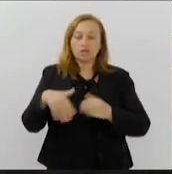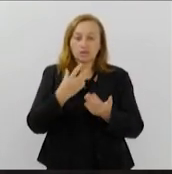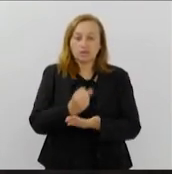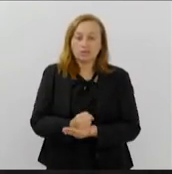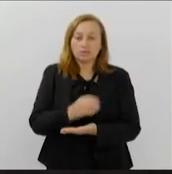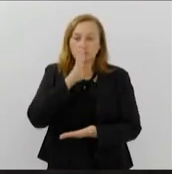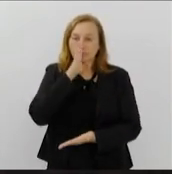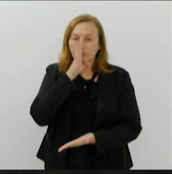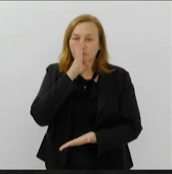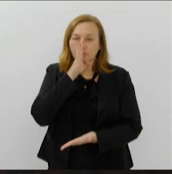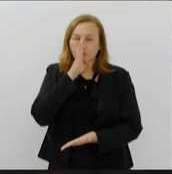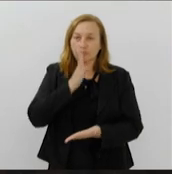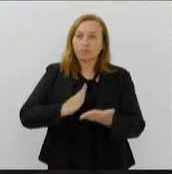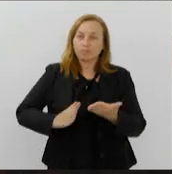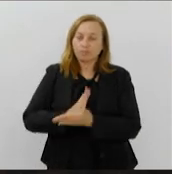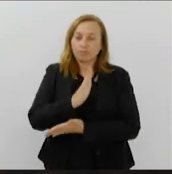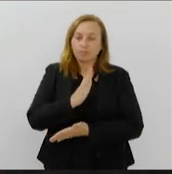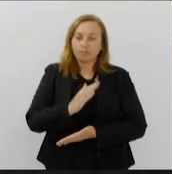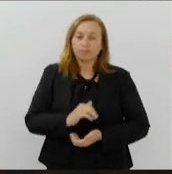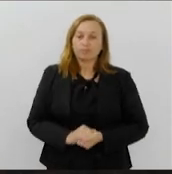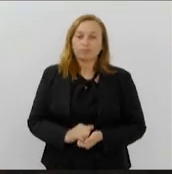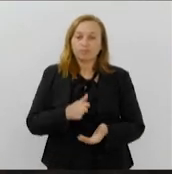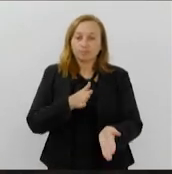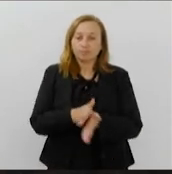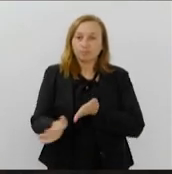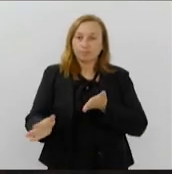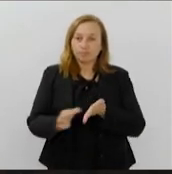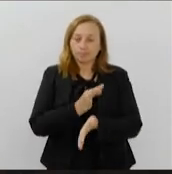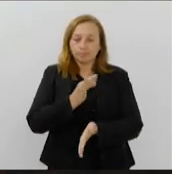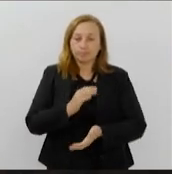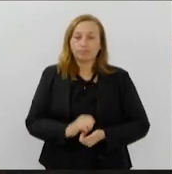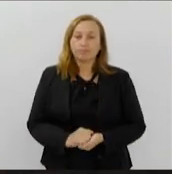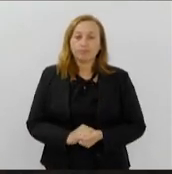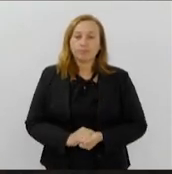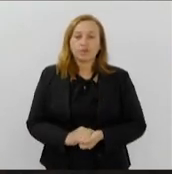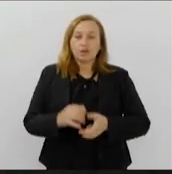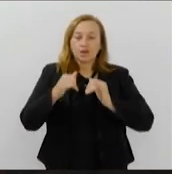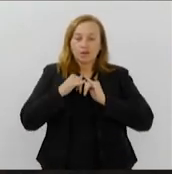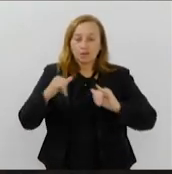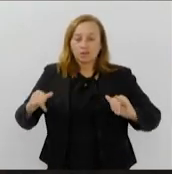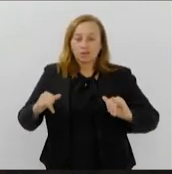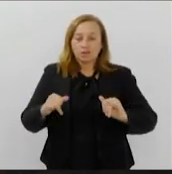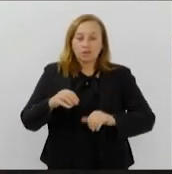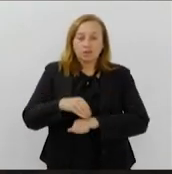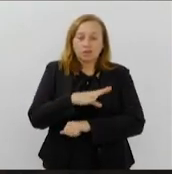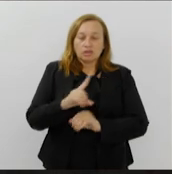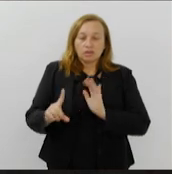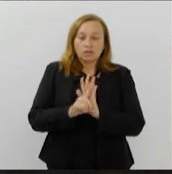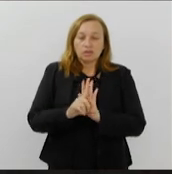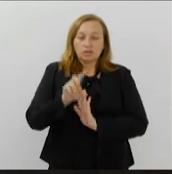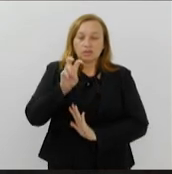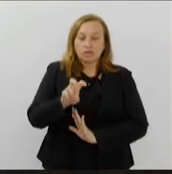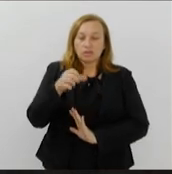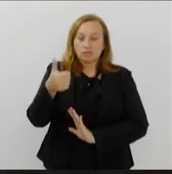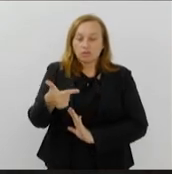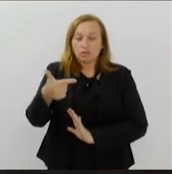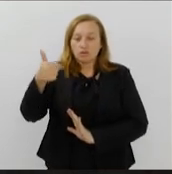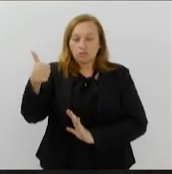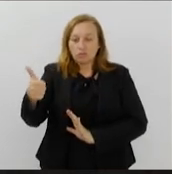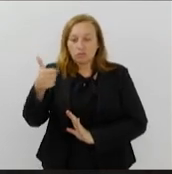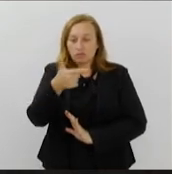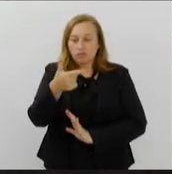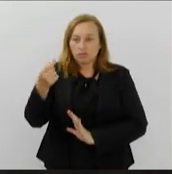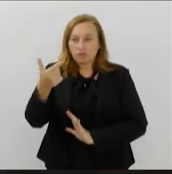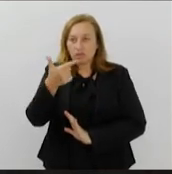aprovam permaneçam como estão. Aprovado, vai a publicação. Anuncio indicação legislativa número 521